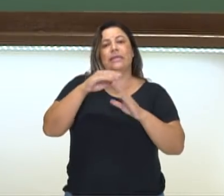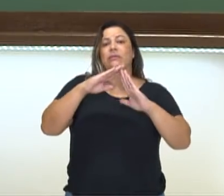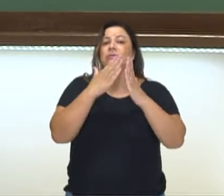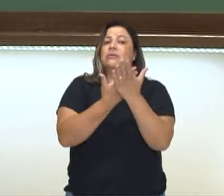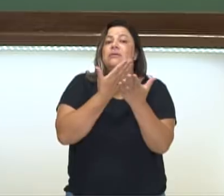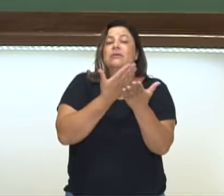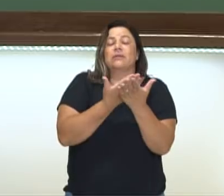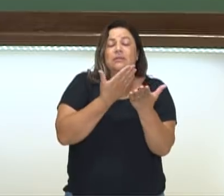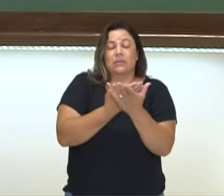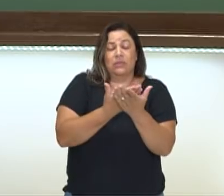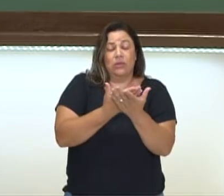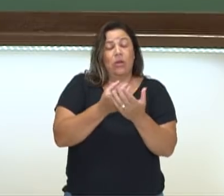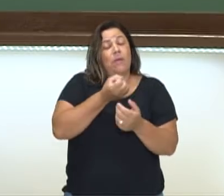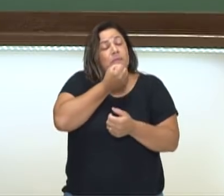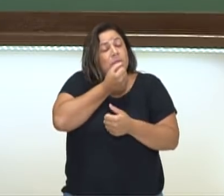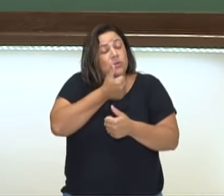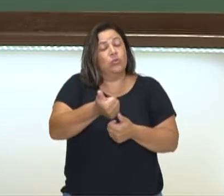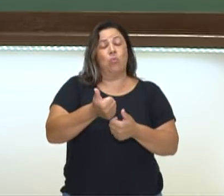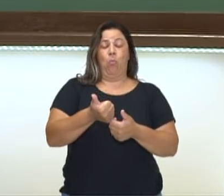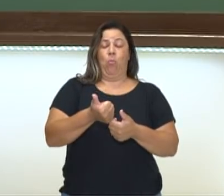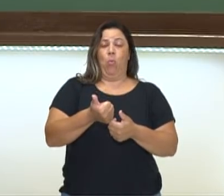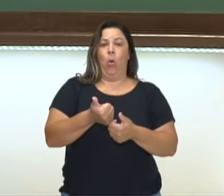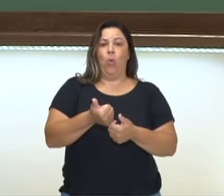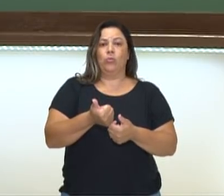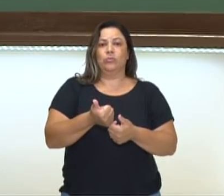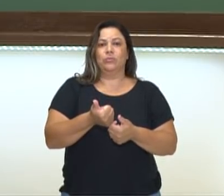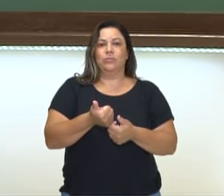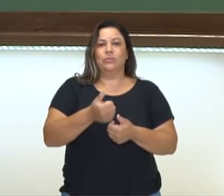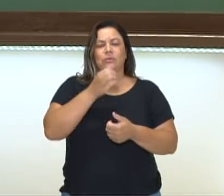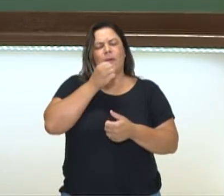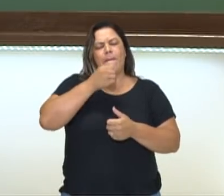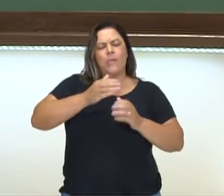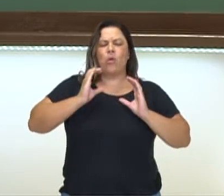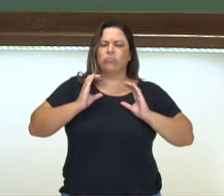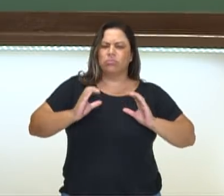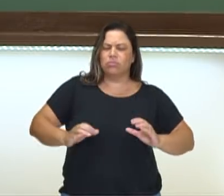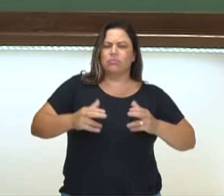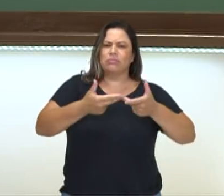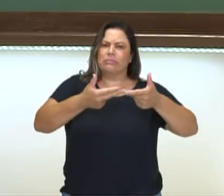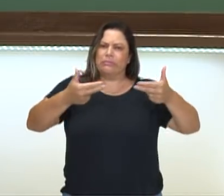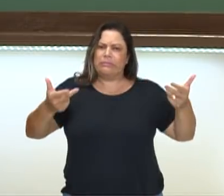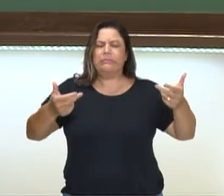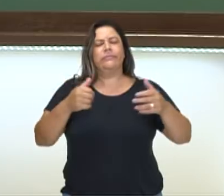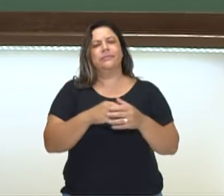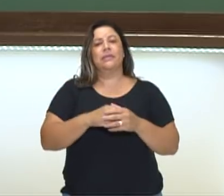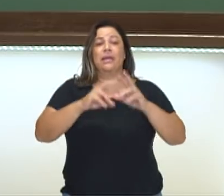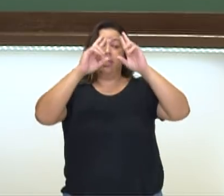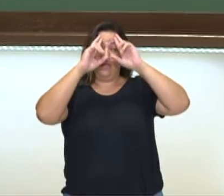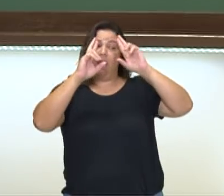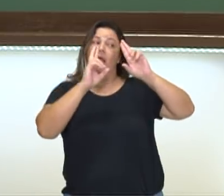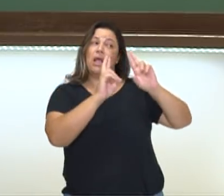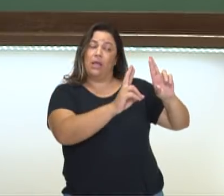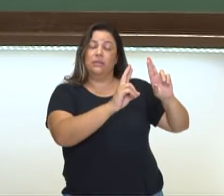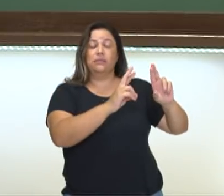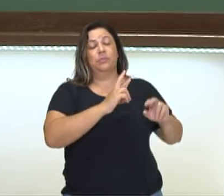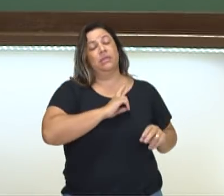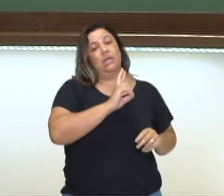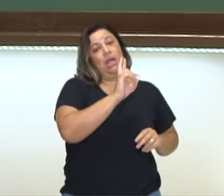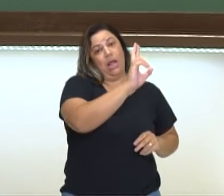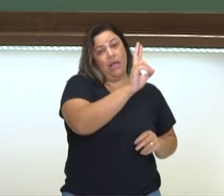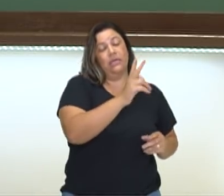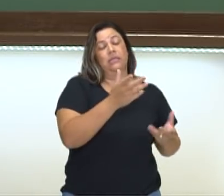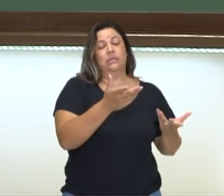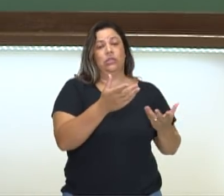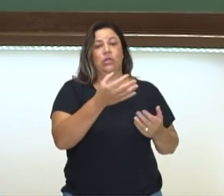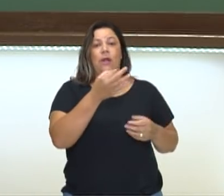Ora, para sermos bons cidadãos. O verdadeiro bom cidadão é aquele que respeita a religião do outro, a opinião do